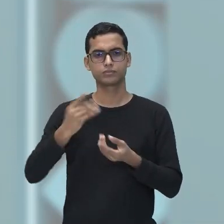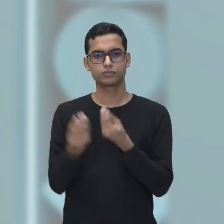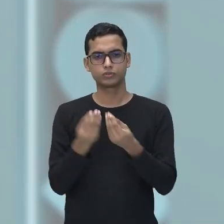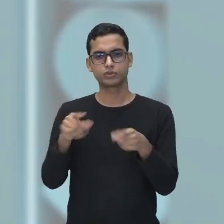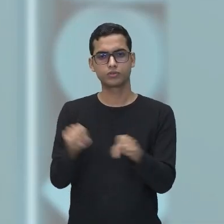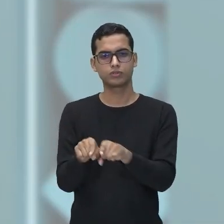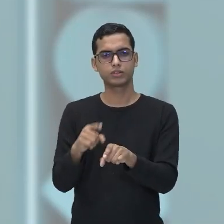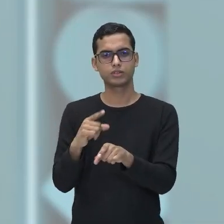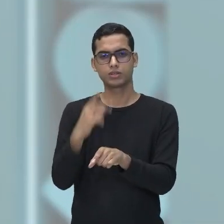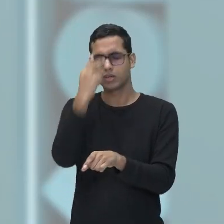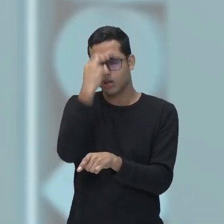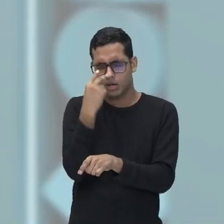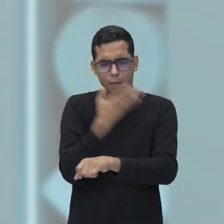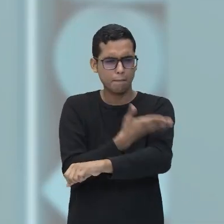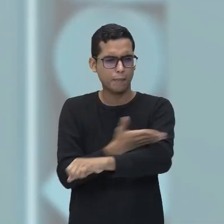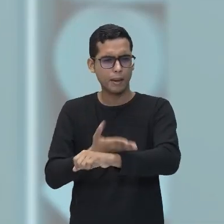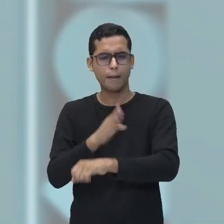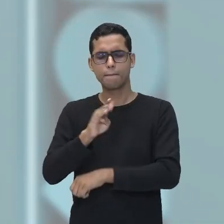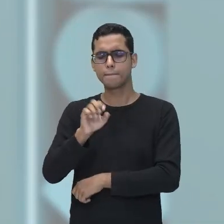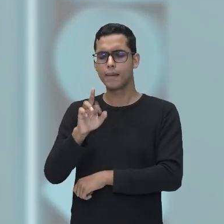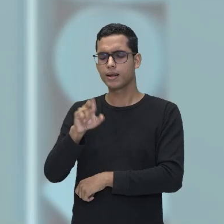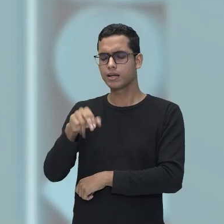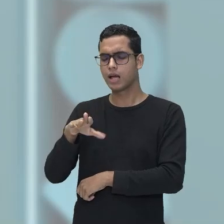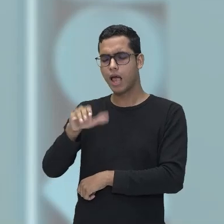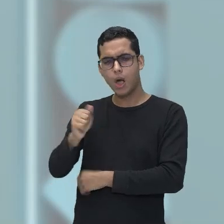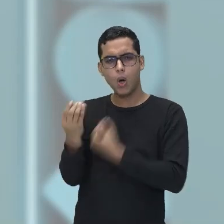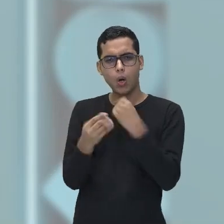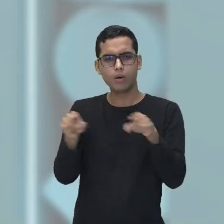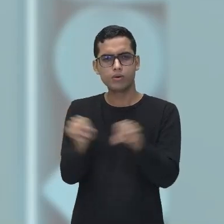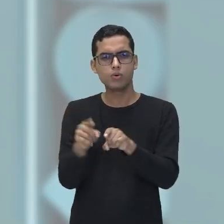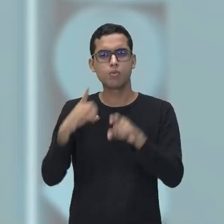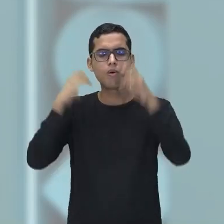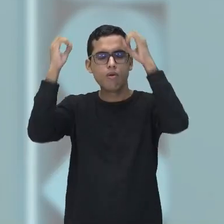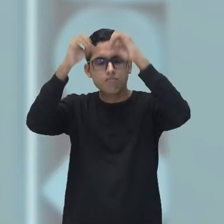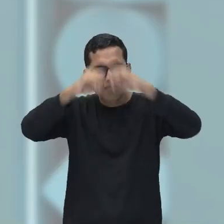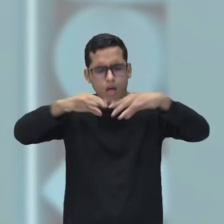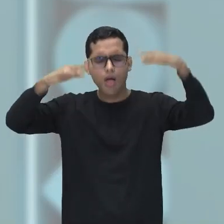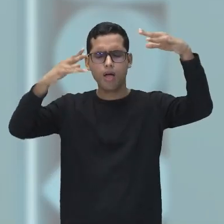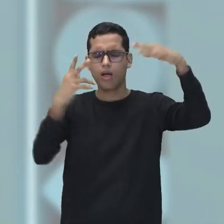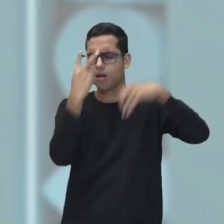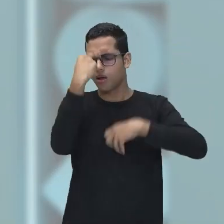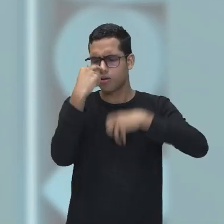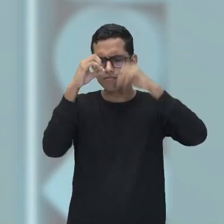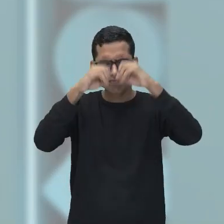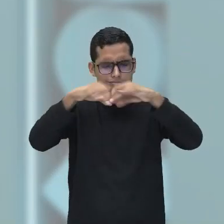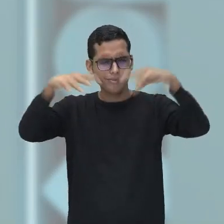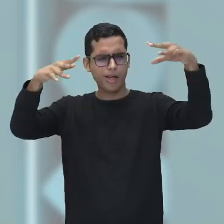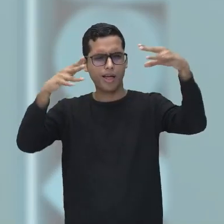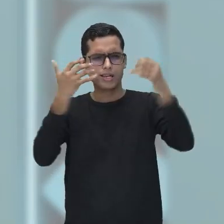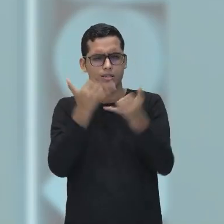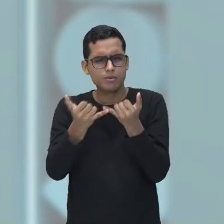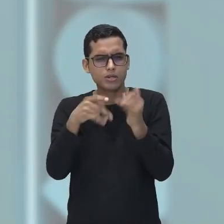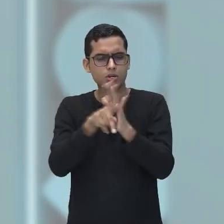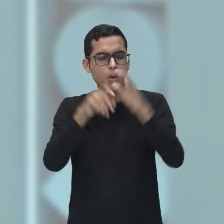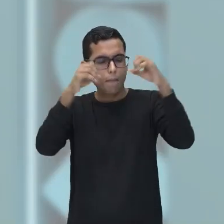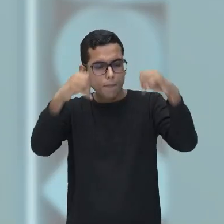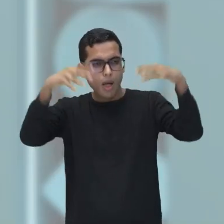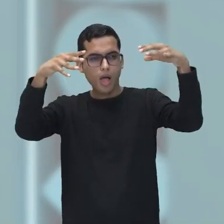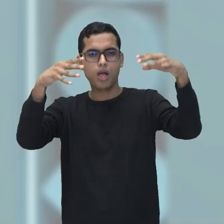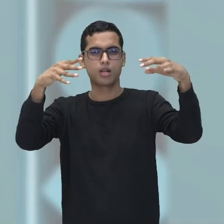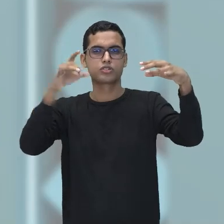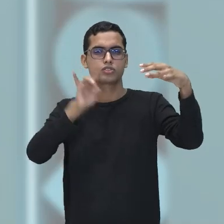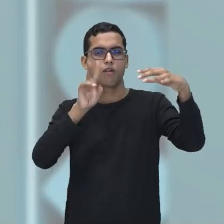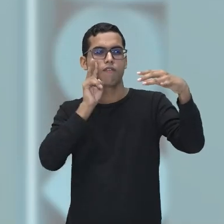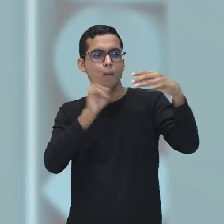diz o nosso personagem, que disse que foi como uma luz que se acendia, tem a ver justamente com uma cegueira que